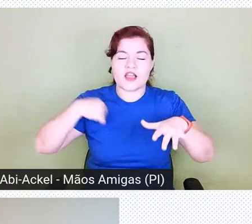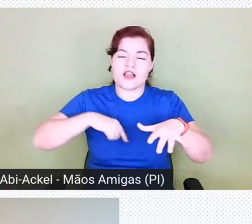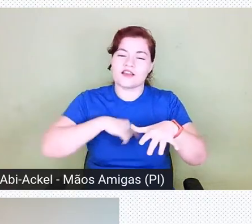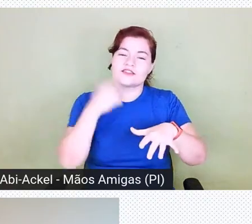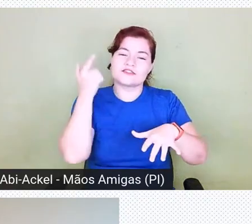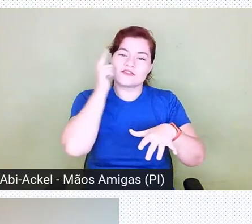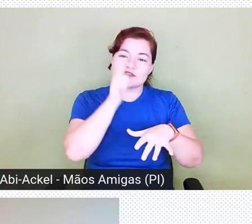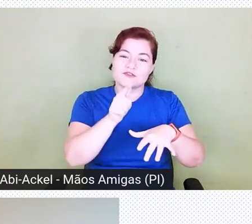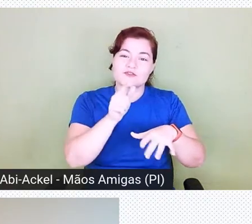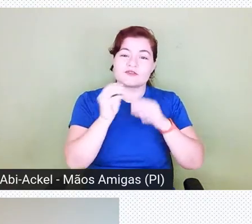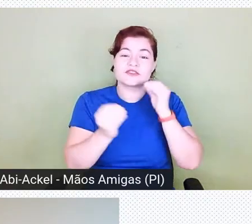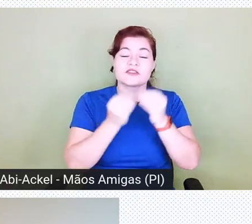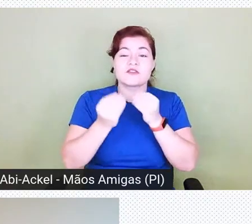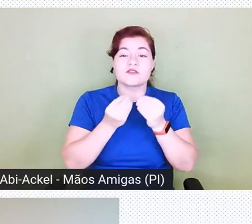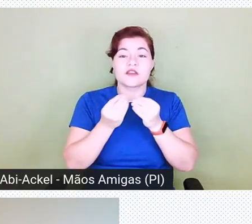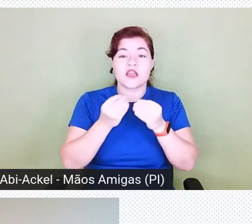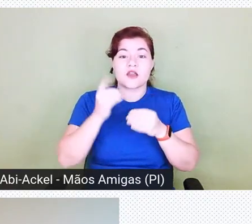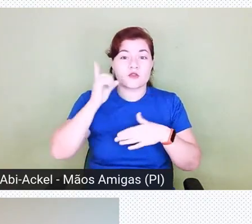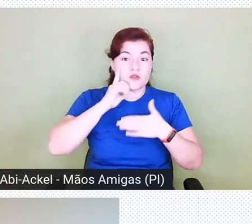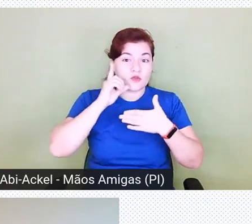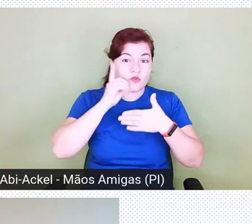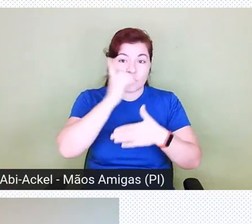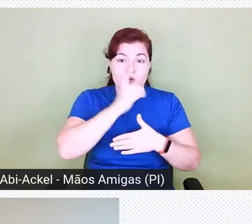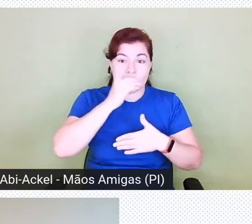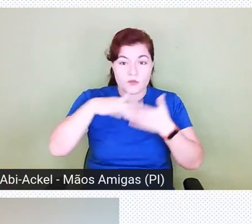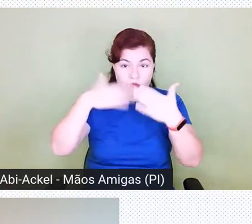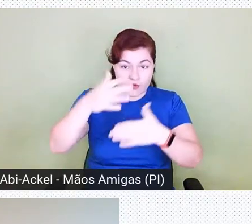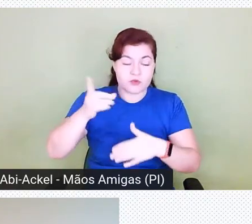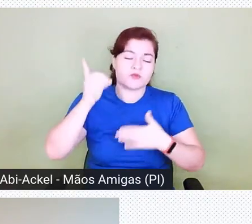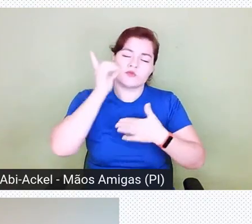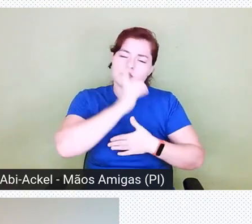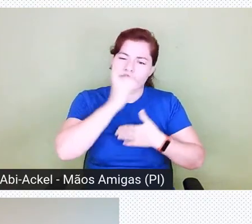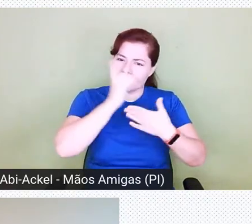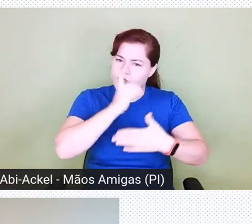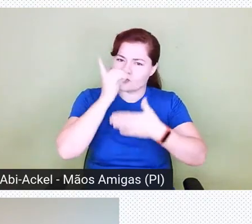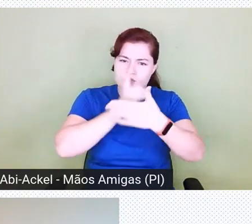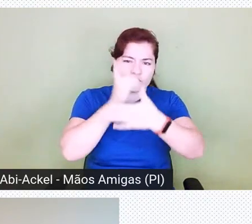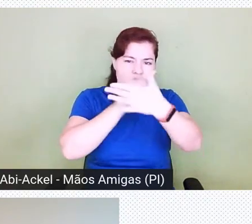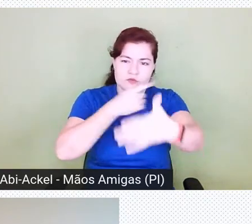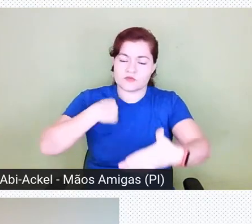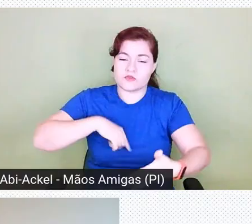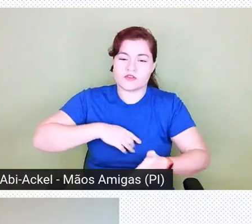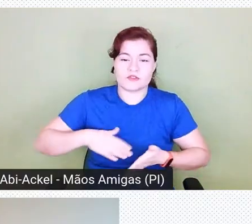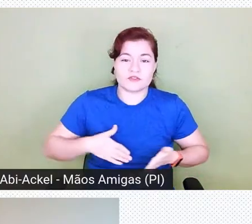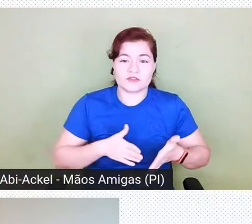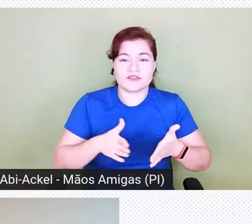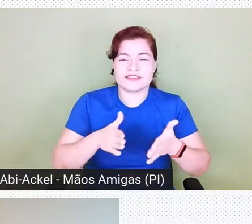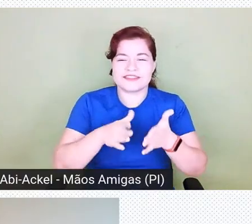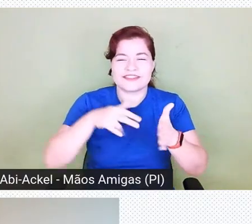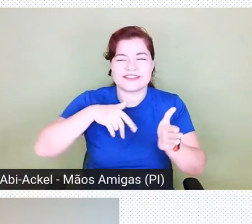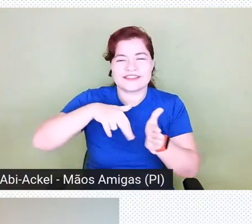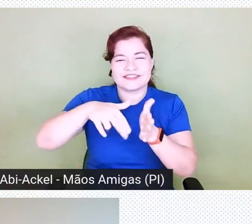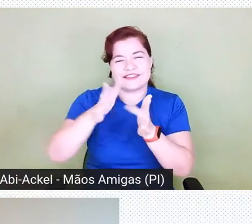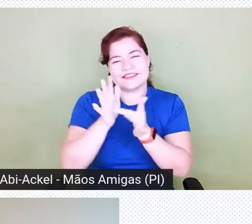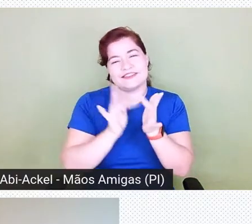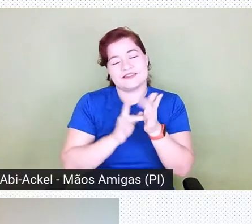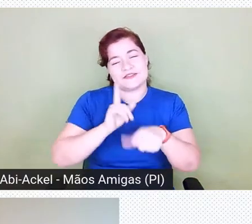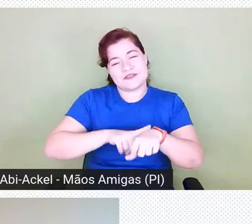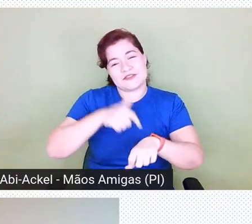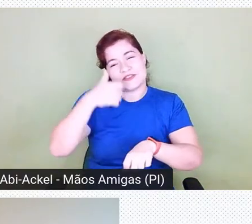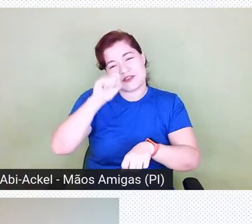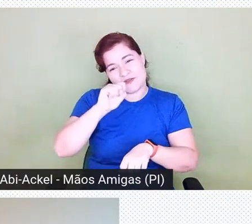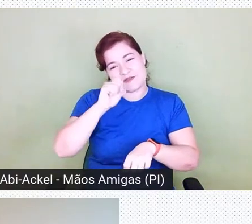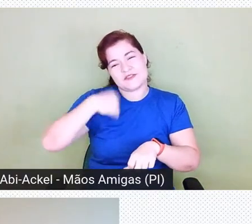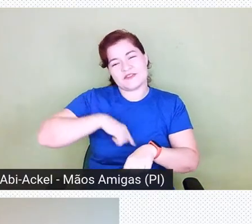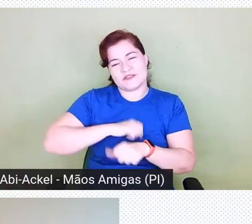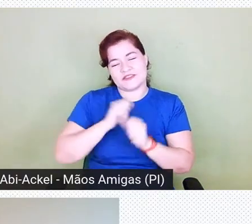estamos, Nani, no próximo domingo, todos os domingos pelos caminhos de Jesus, às 8h da manhã.